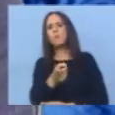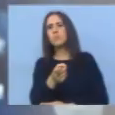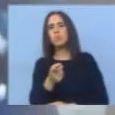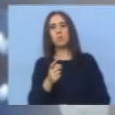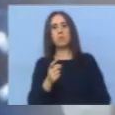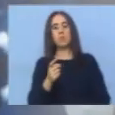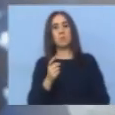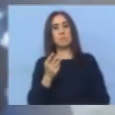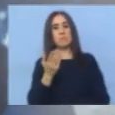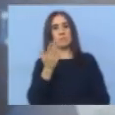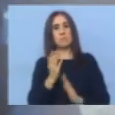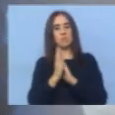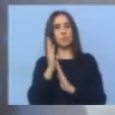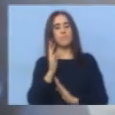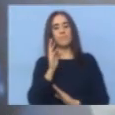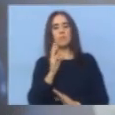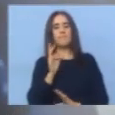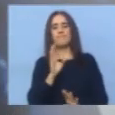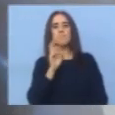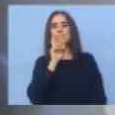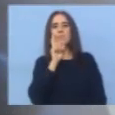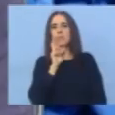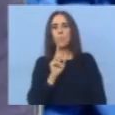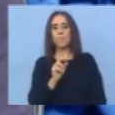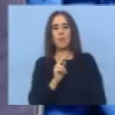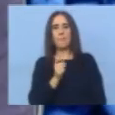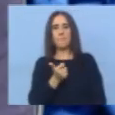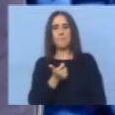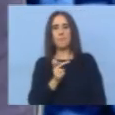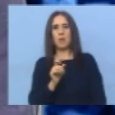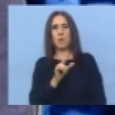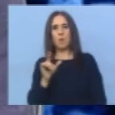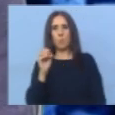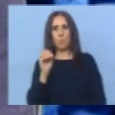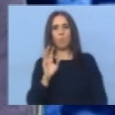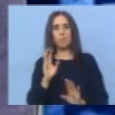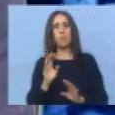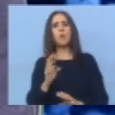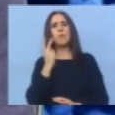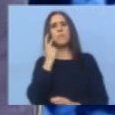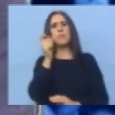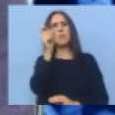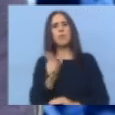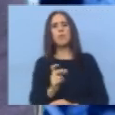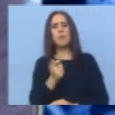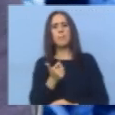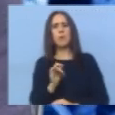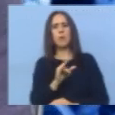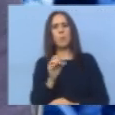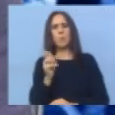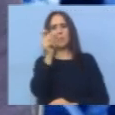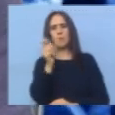lugar que Deus ocupa, em Abraão. Qual é o lugar que ocupa na vida de Abraão? E o lugar que ocupa é de